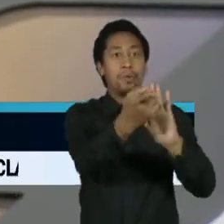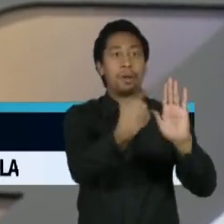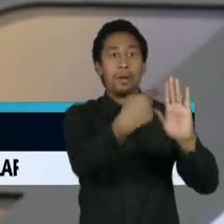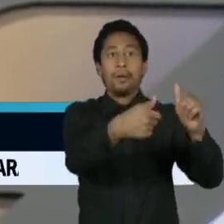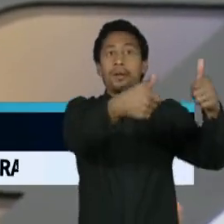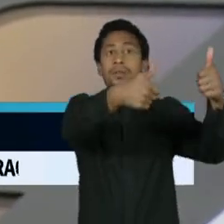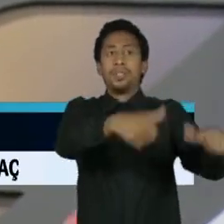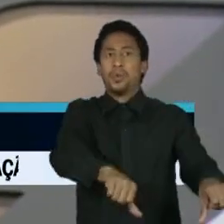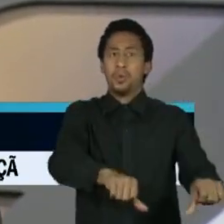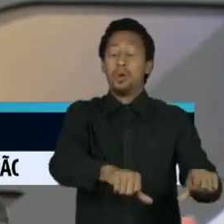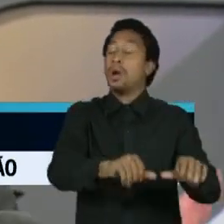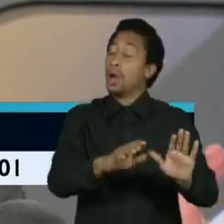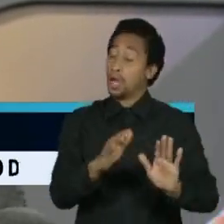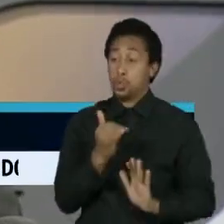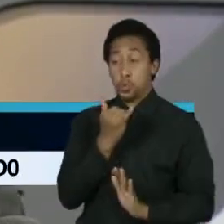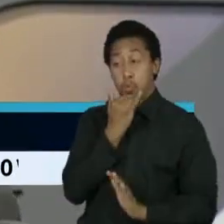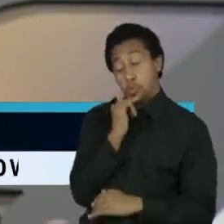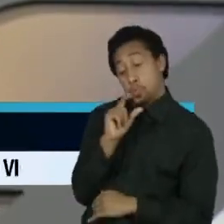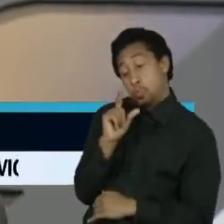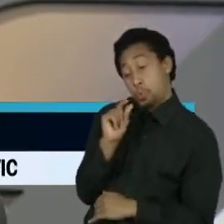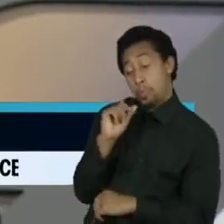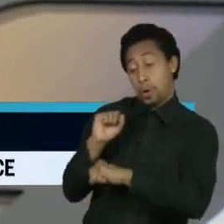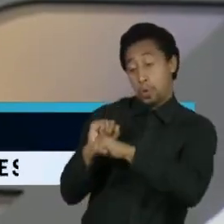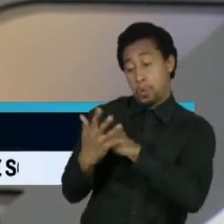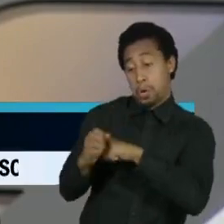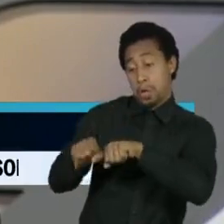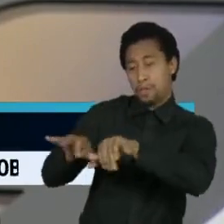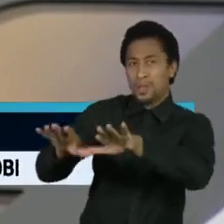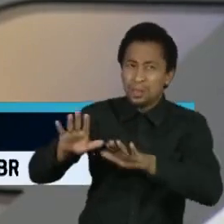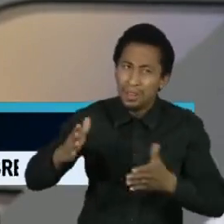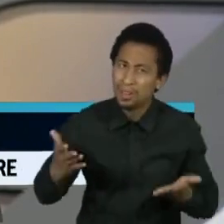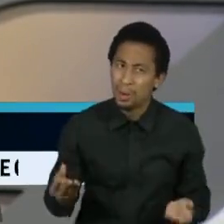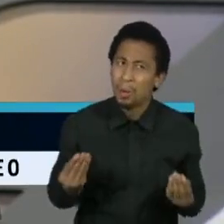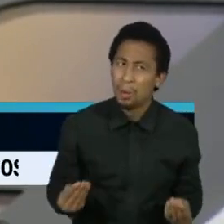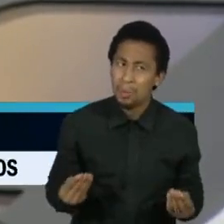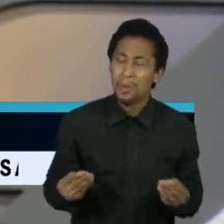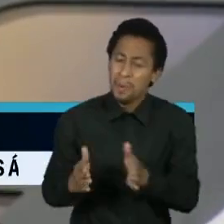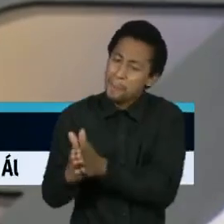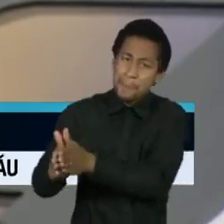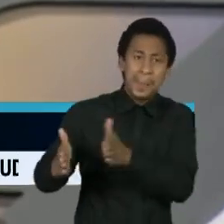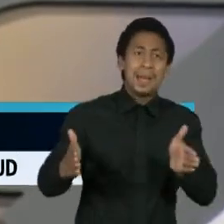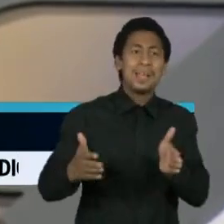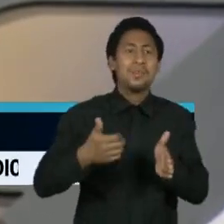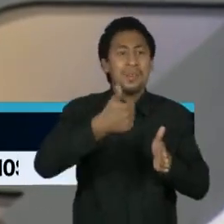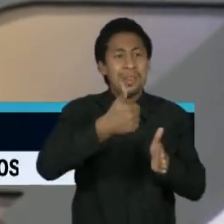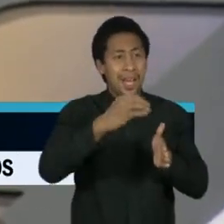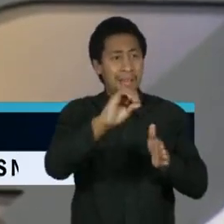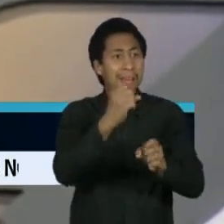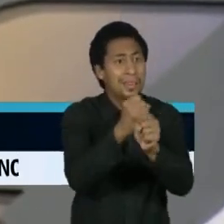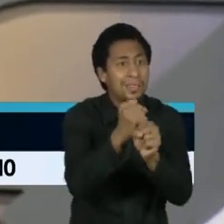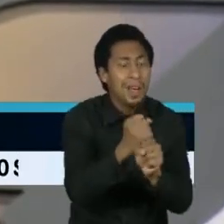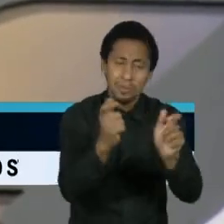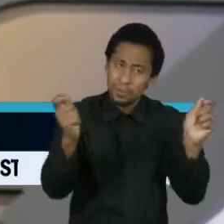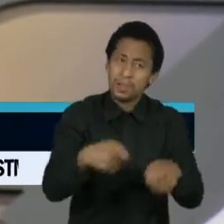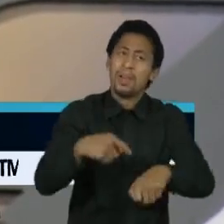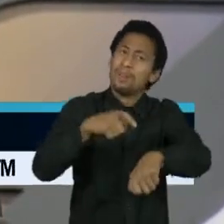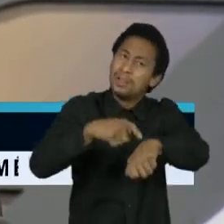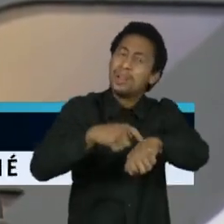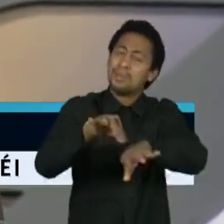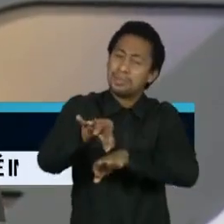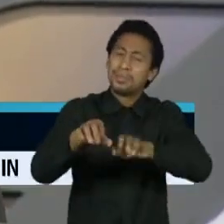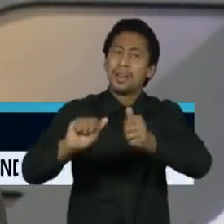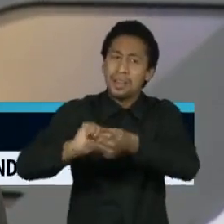que foi a pandemia é interessante em 2012 quando foi adiado por dez anos havia tempo necessário para essas indústrias se